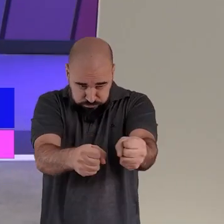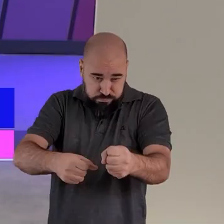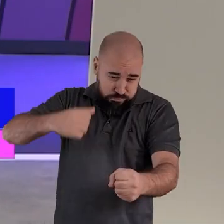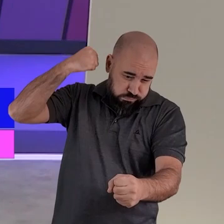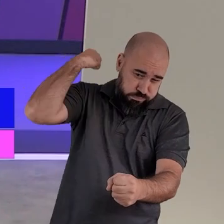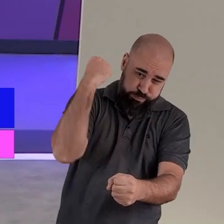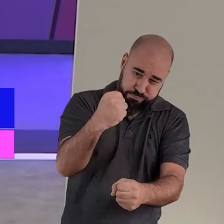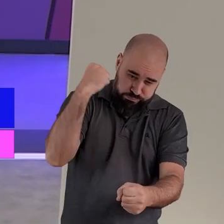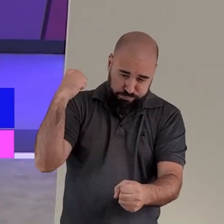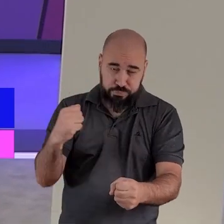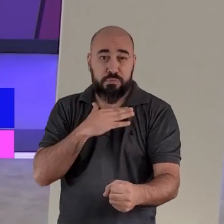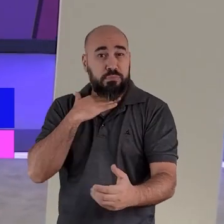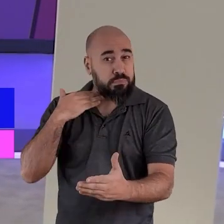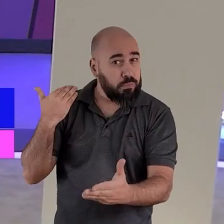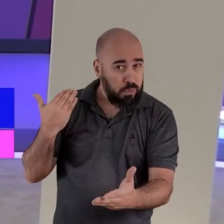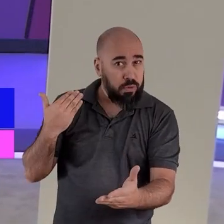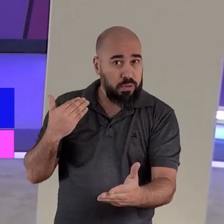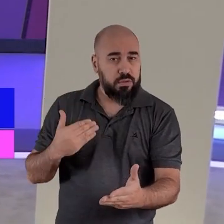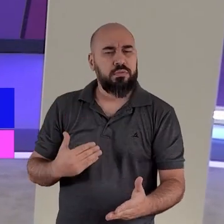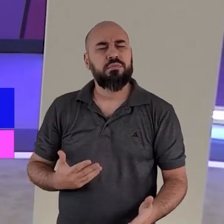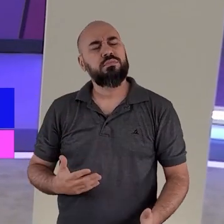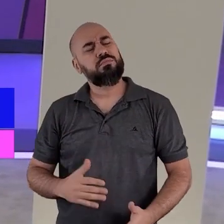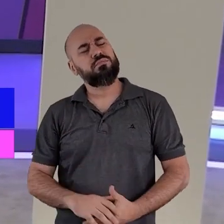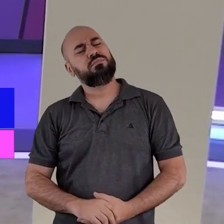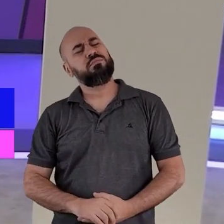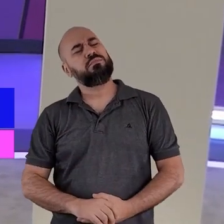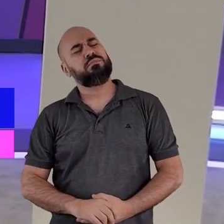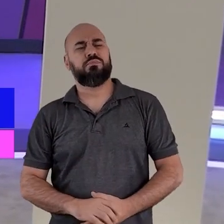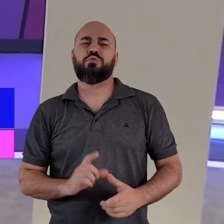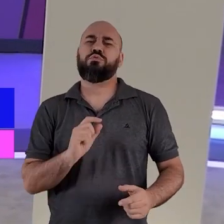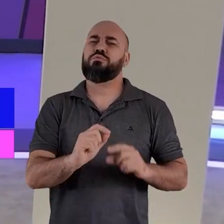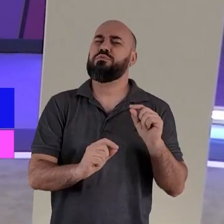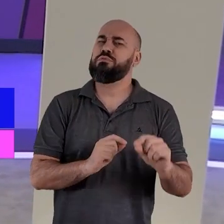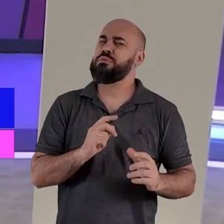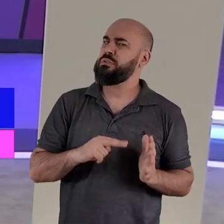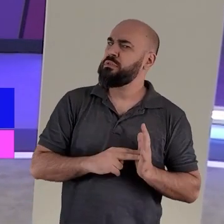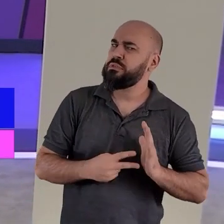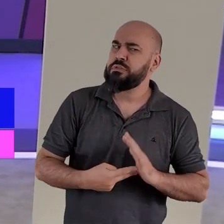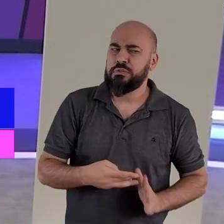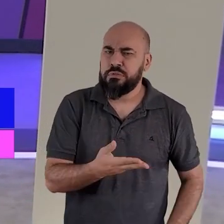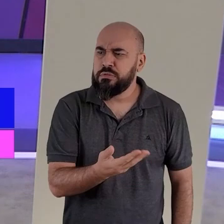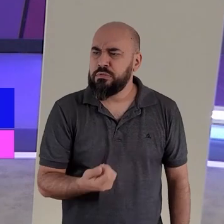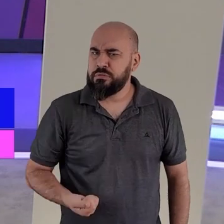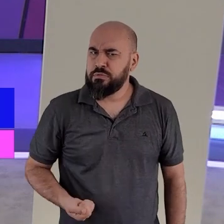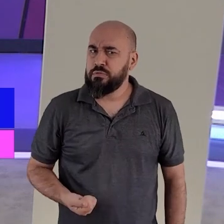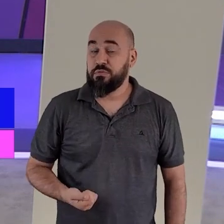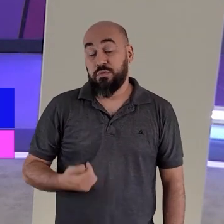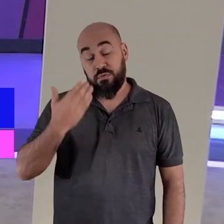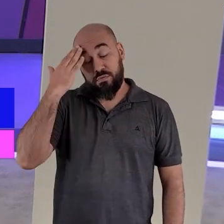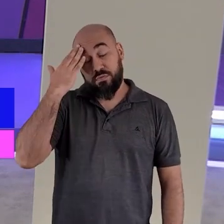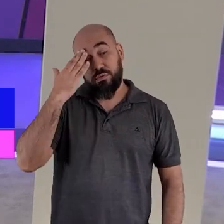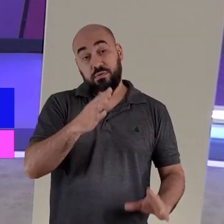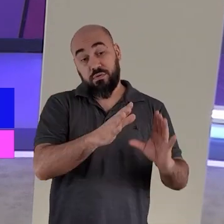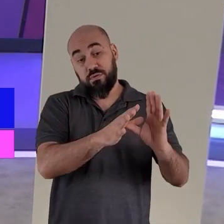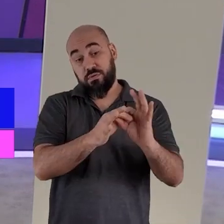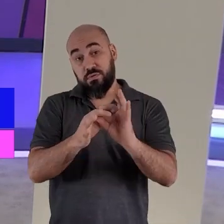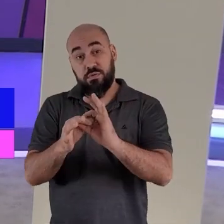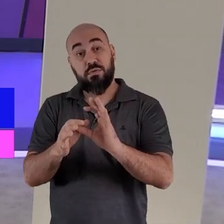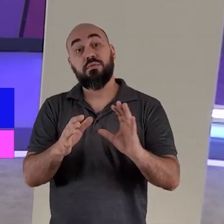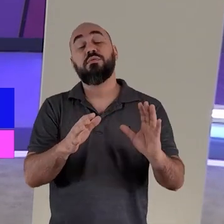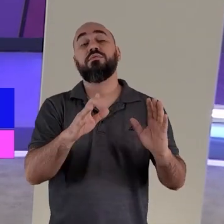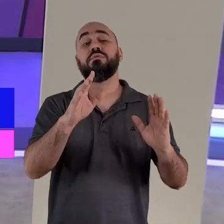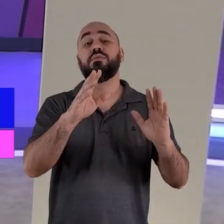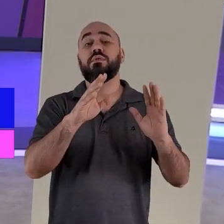representa? Bom, precisamos aprofundar um pouquinho mais e irmos ao contexto de Apocalipse capítulo 11